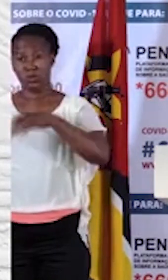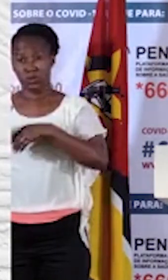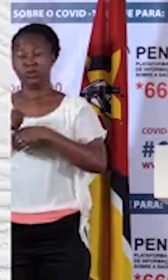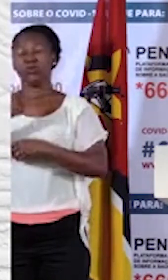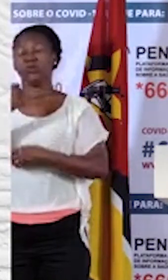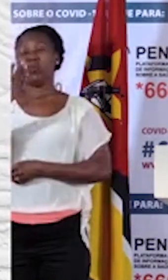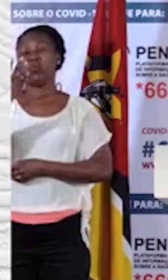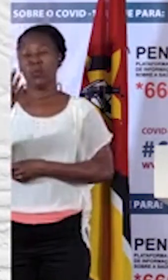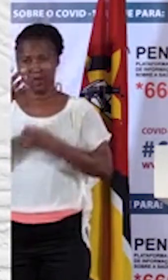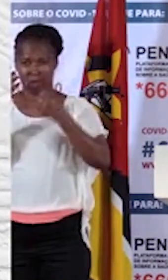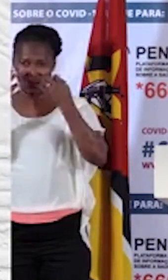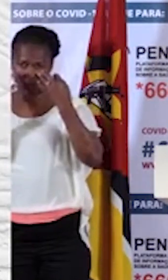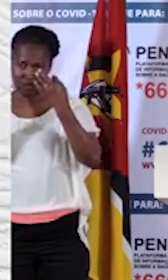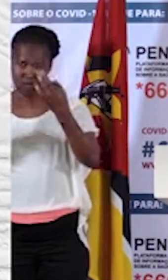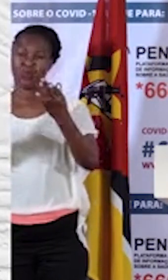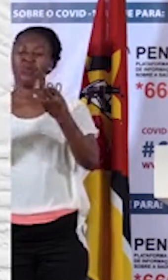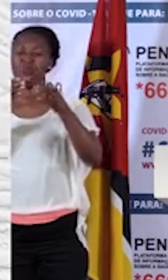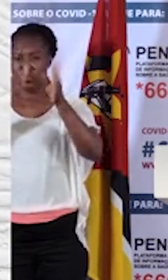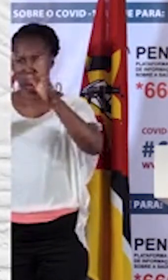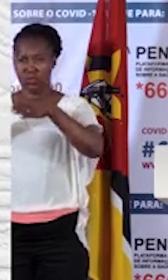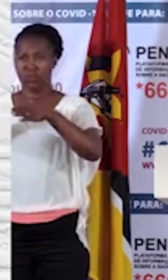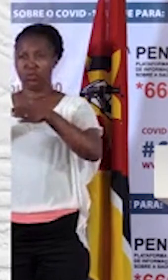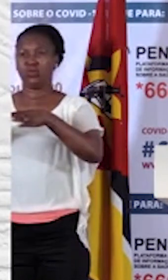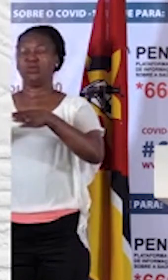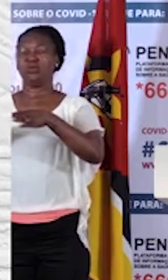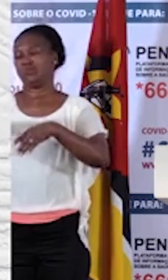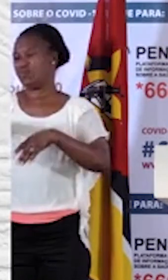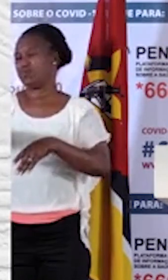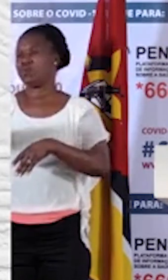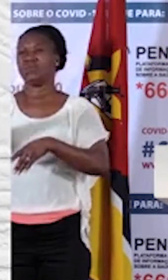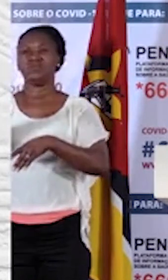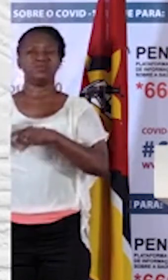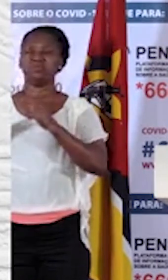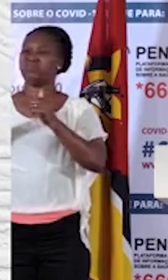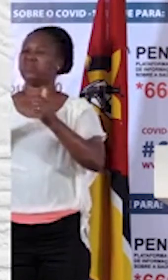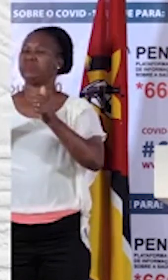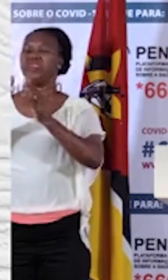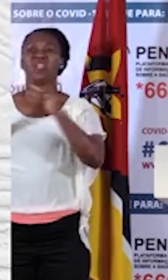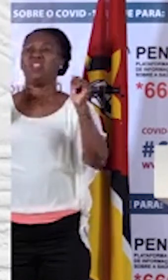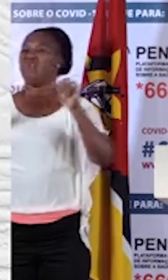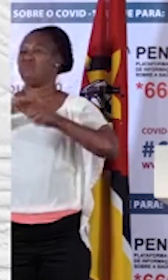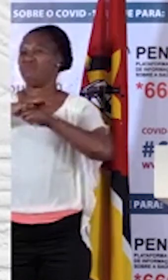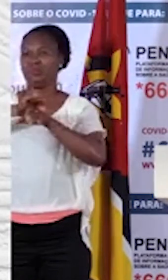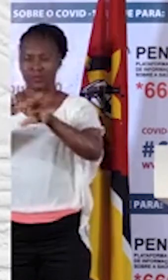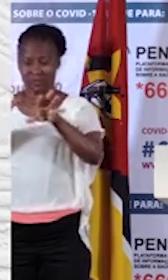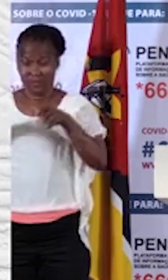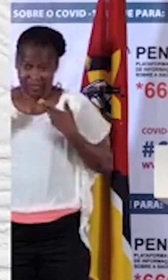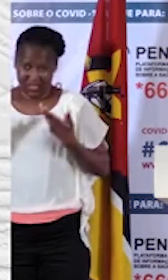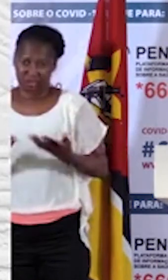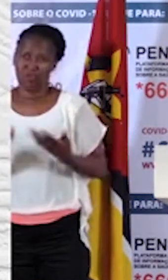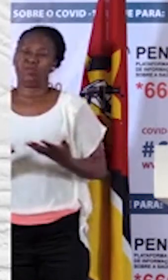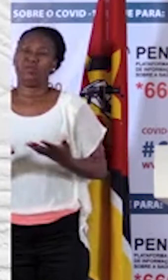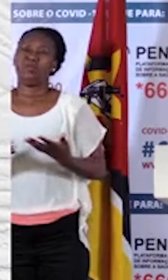48 pessoas totalmente recuperadas de uma infecção prévia de Covid-19 e até este momento não